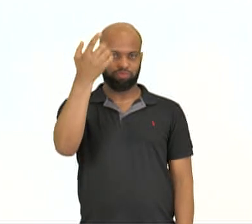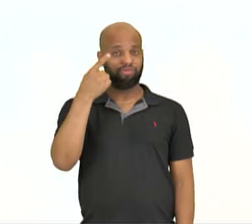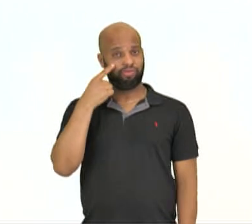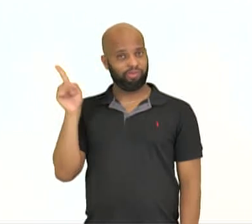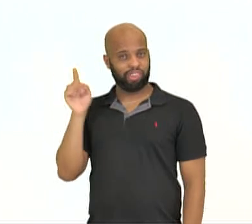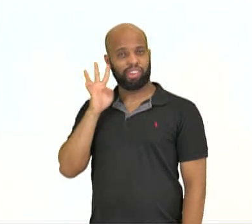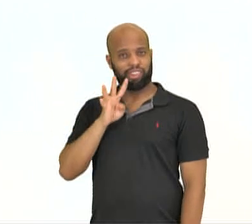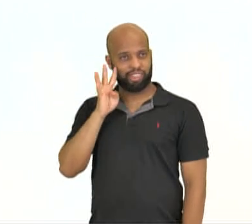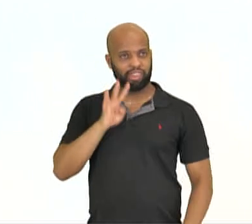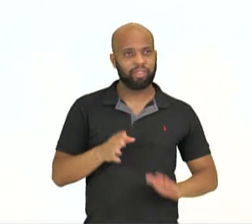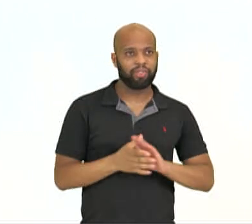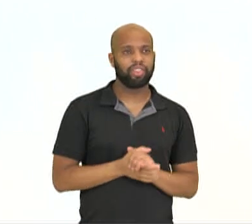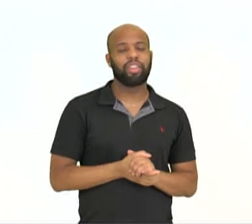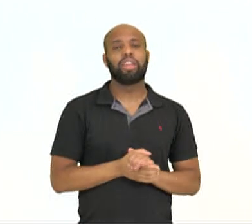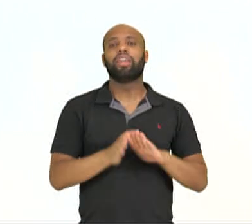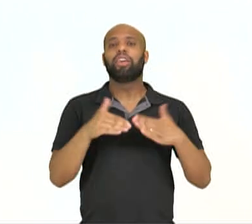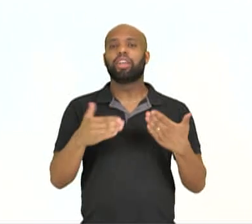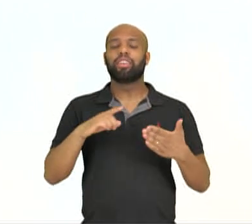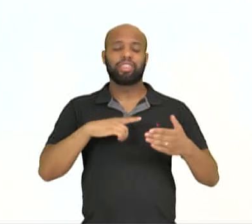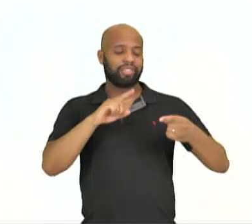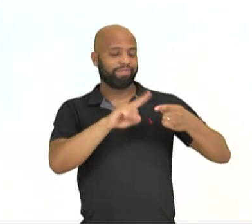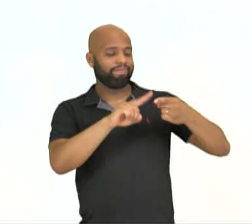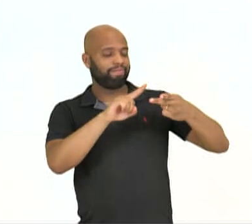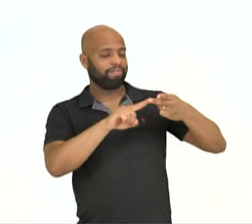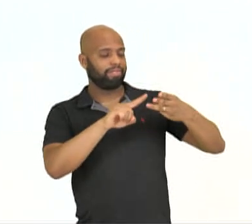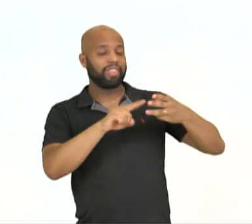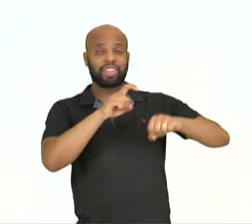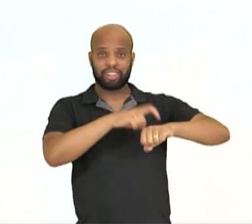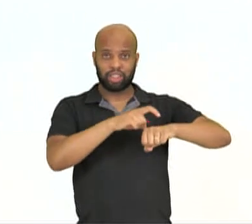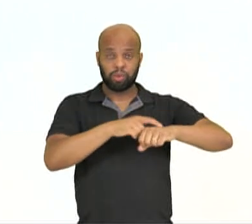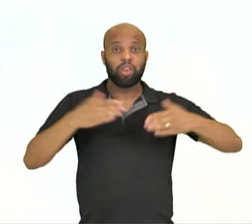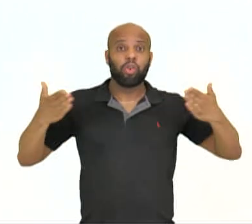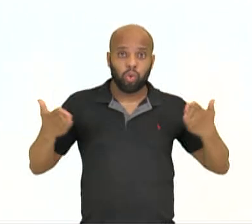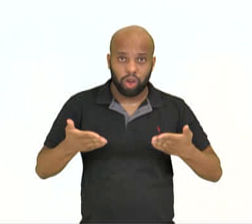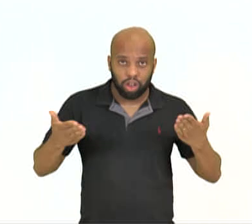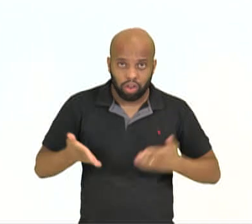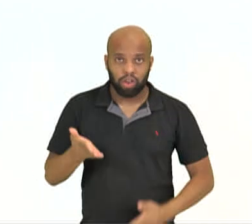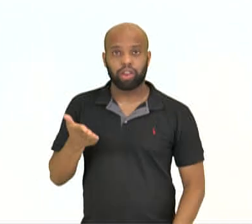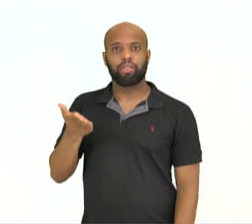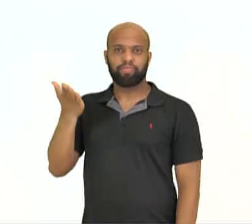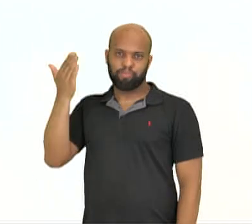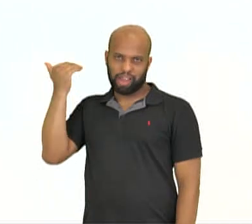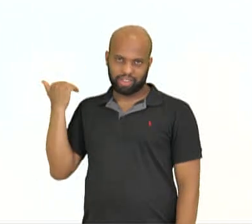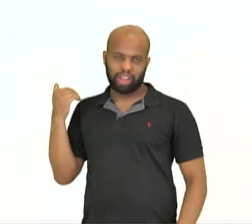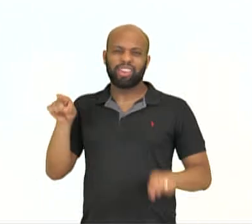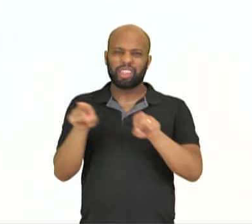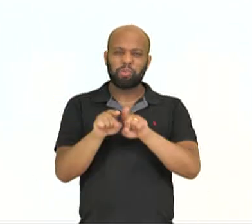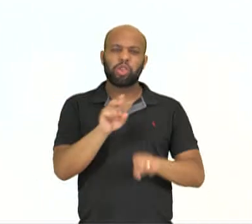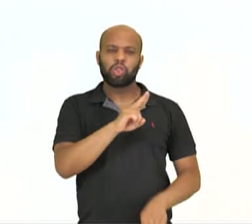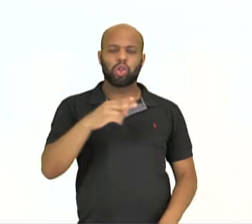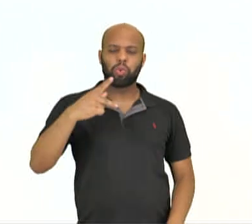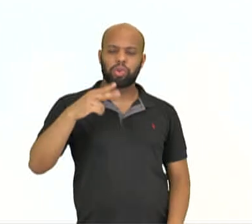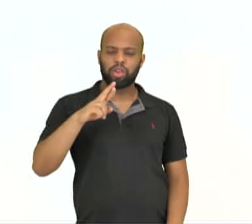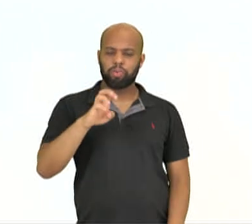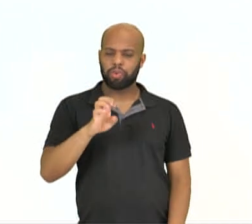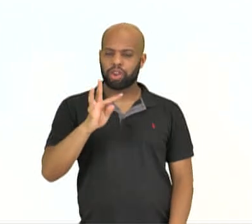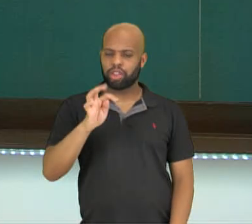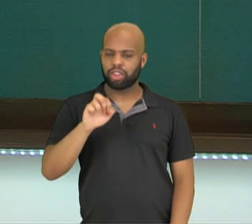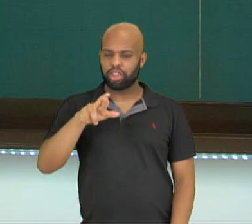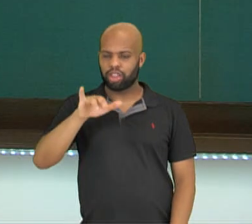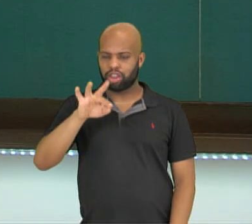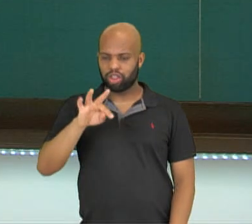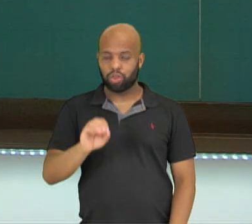legal. São essencialmente 3 tempos: presente, o passado, que também a gente chama de pretérito, e o